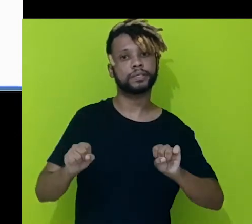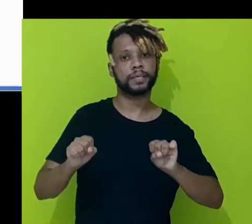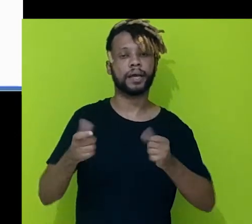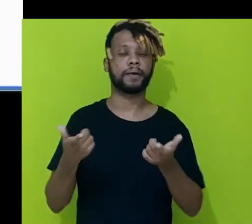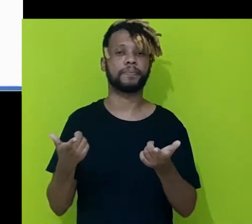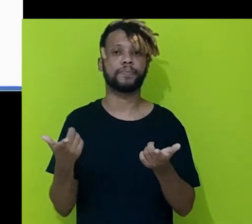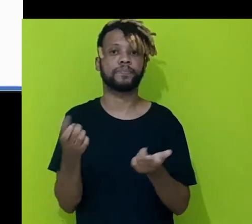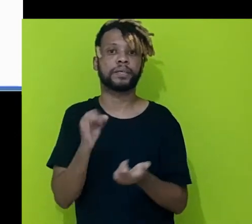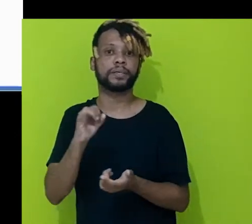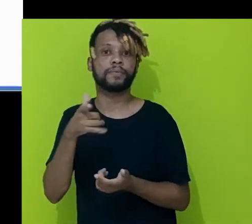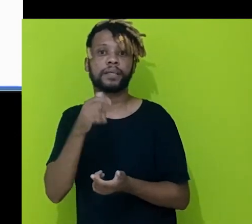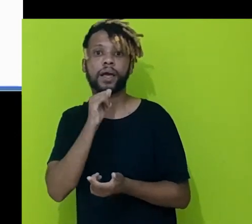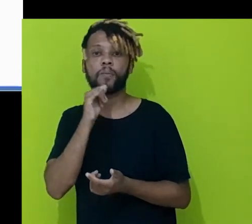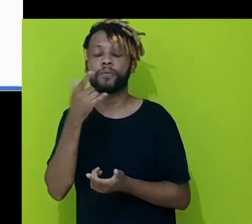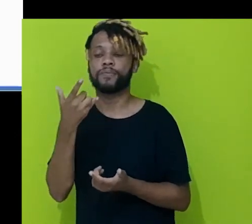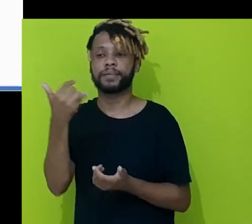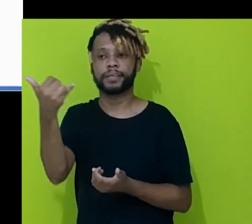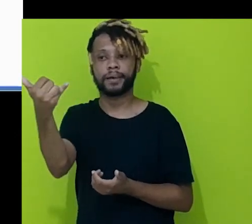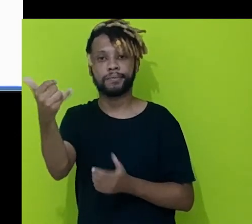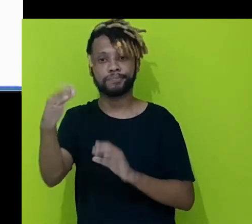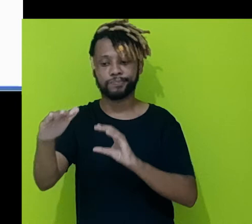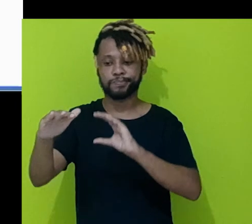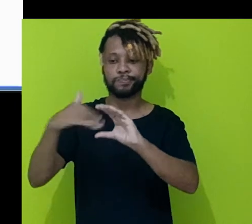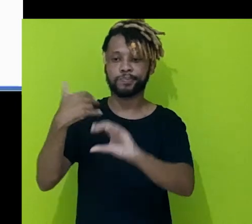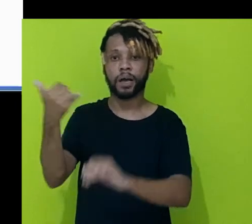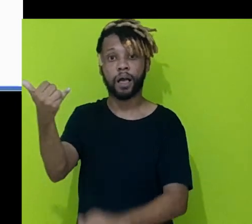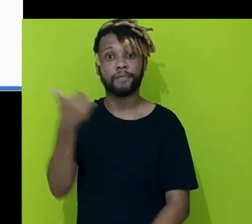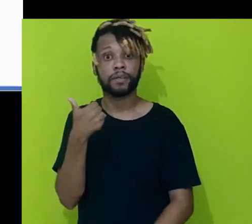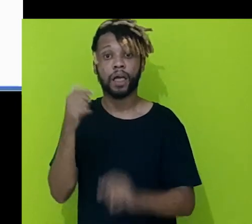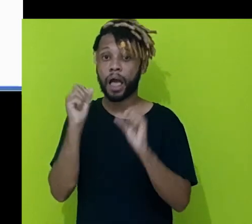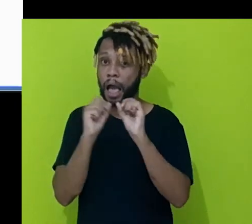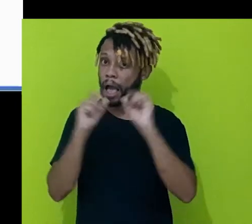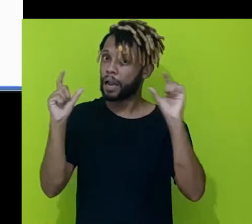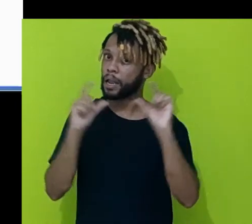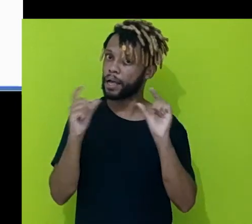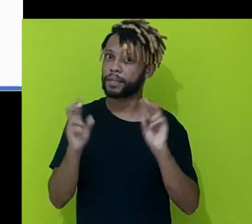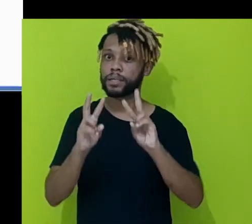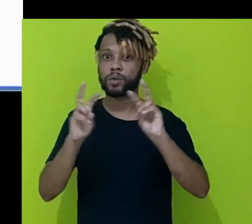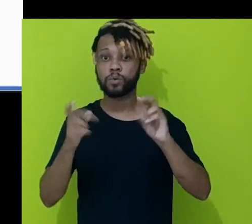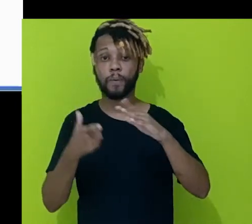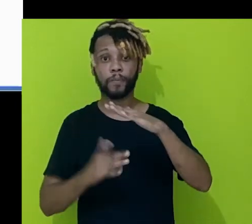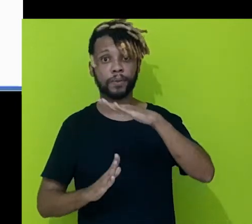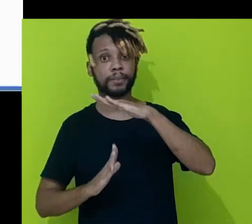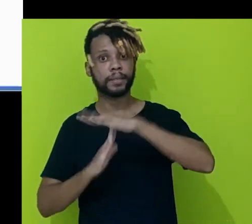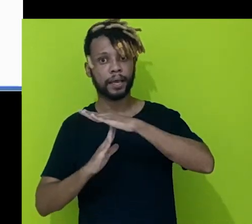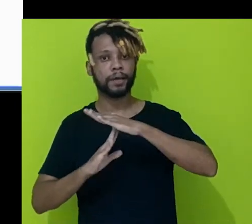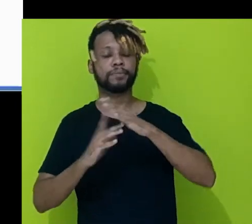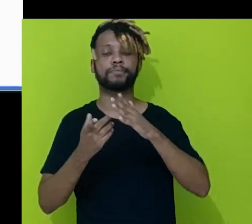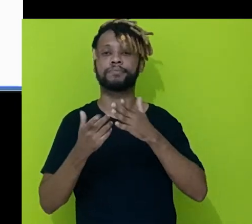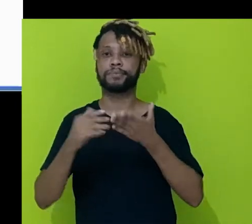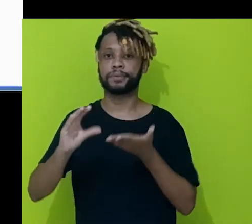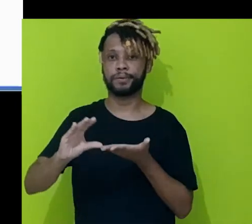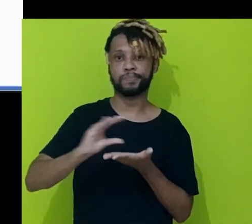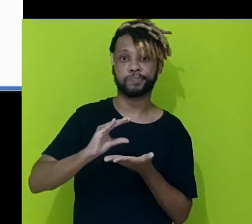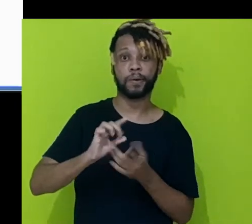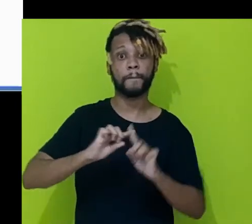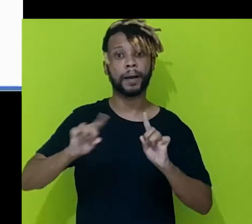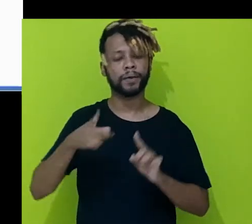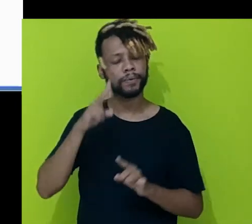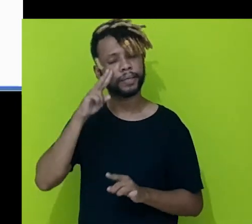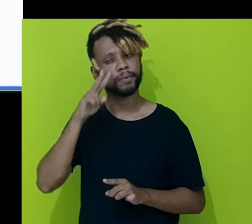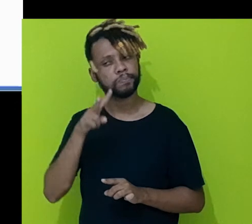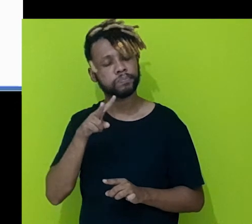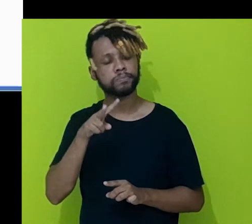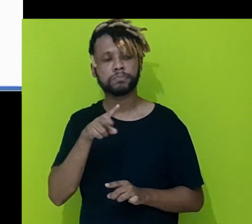caso você receba algum alerta sobre o teto da remuneração e você achar que é justo que esse